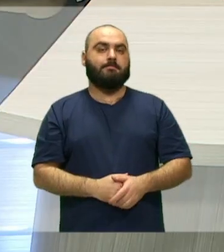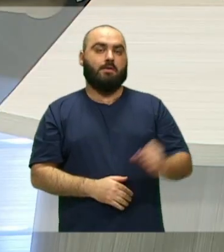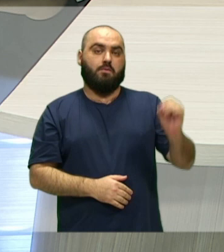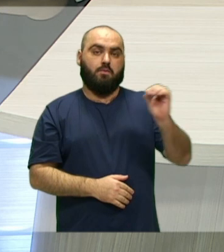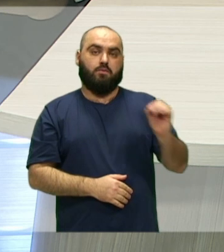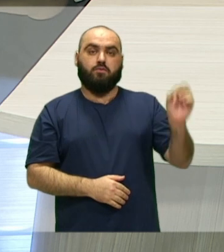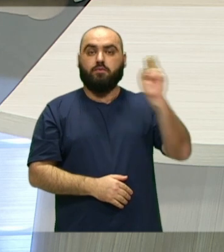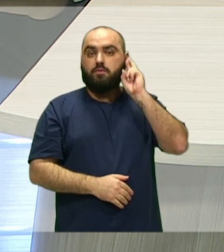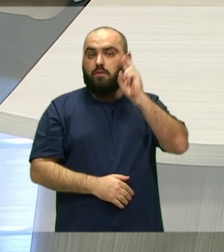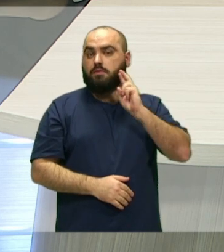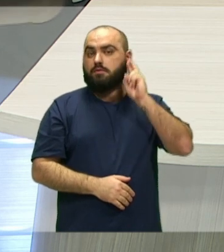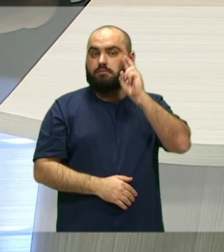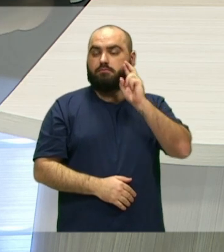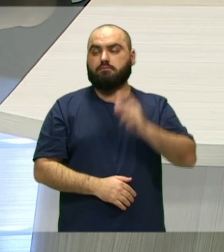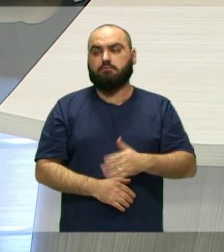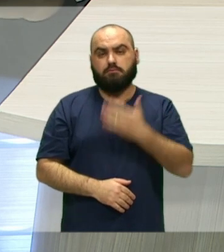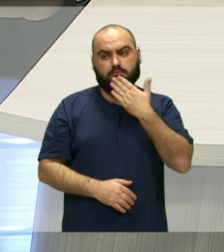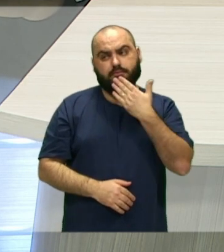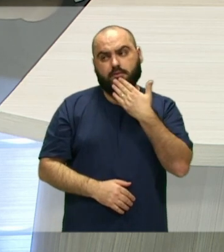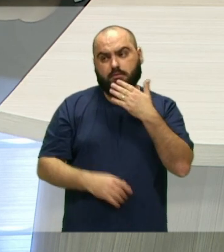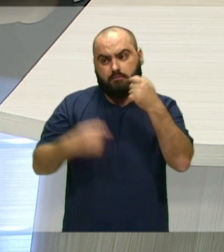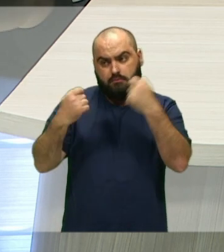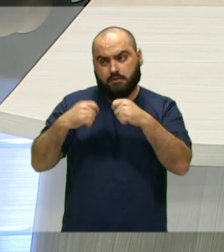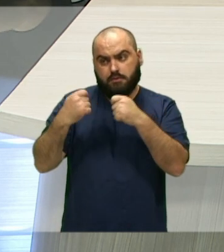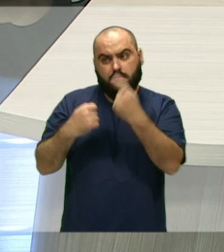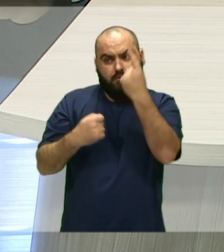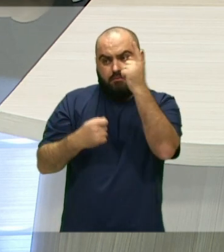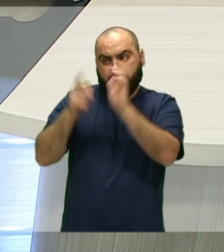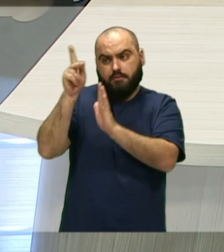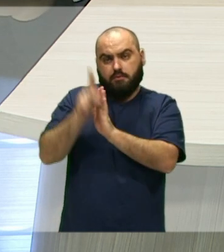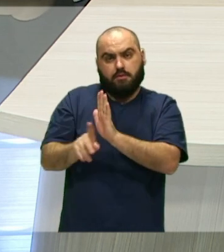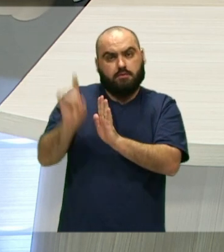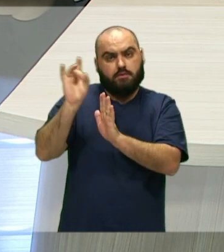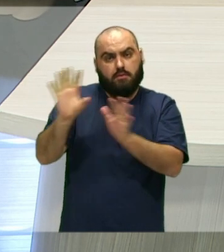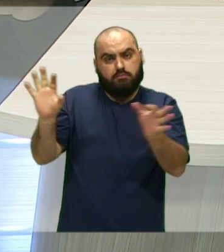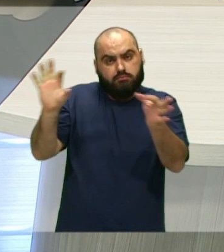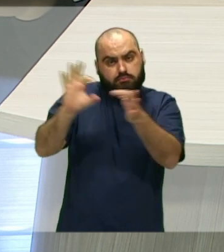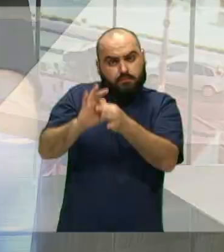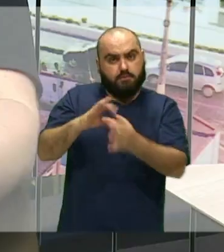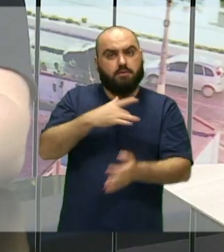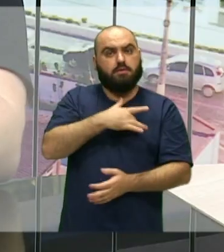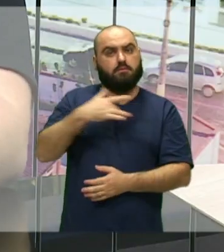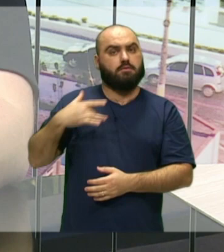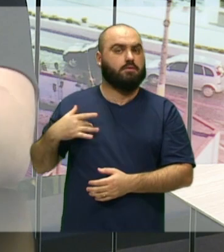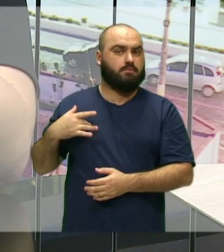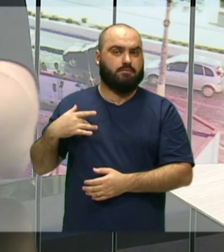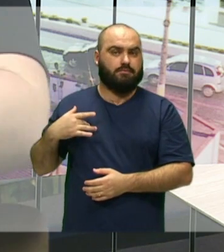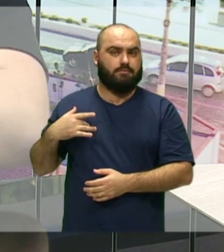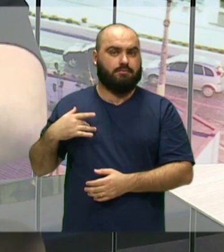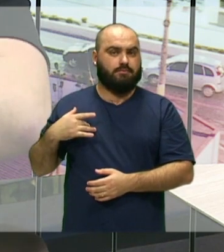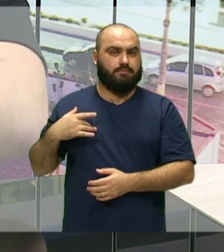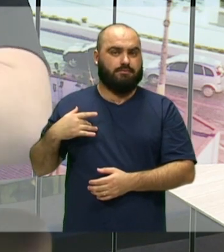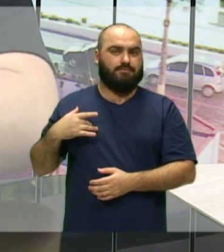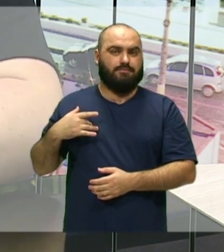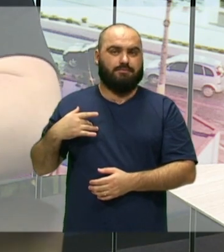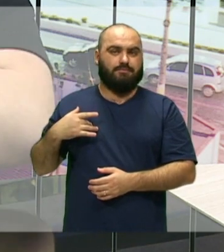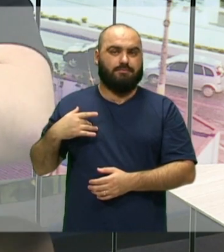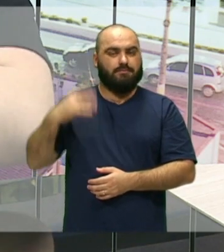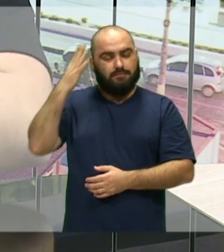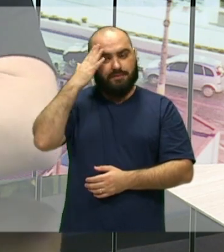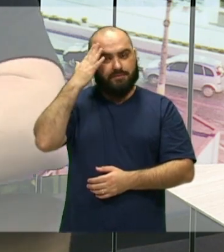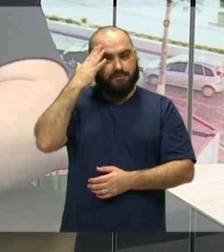Rosa a gente pede para colocar em um projeto sobre e saúde né na prevenção da de